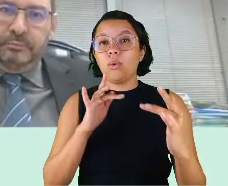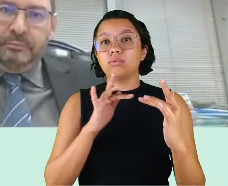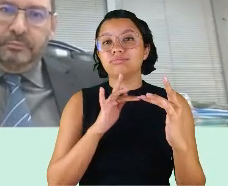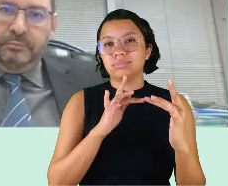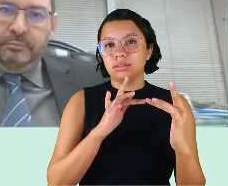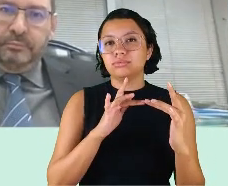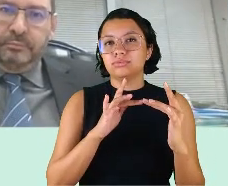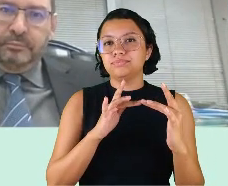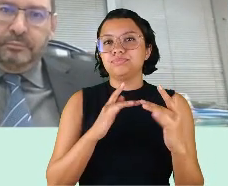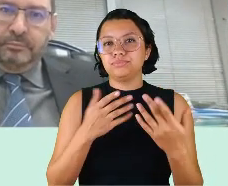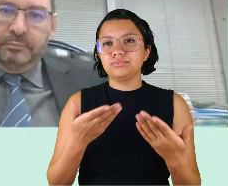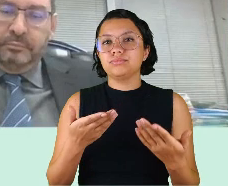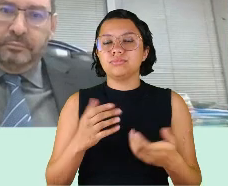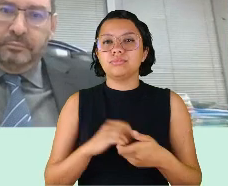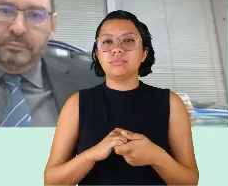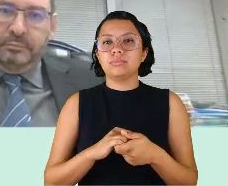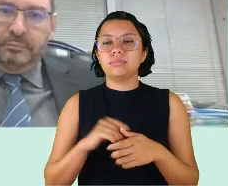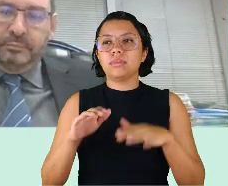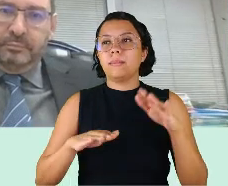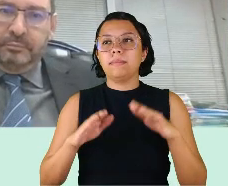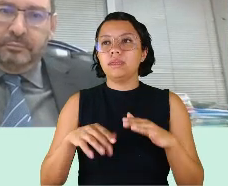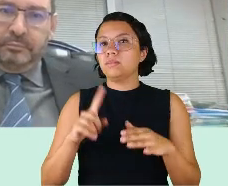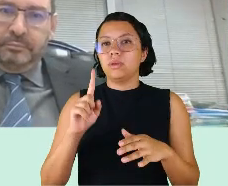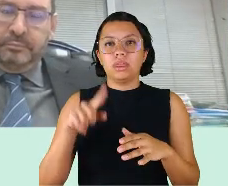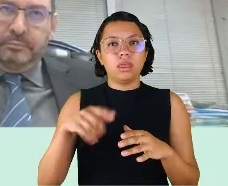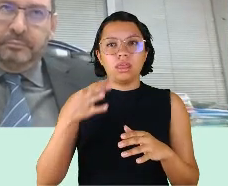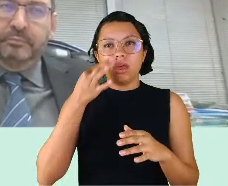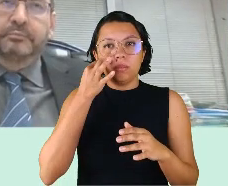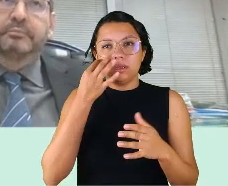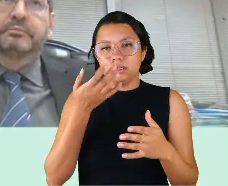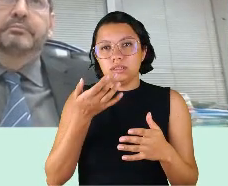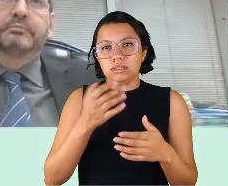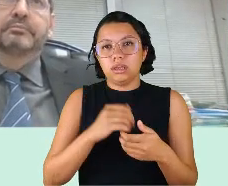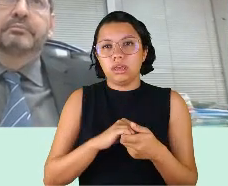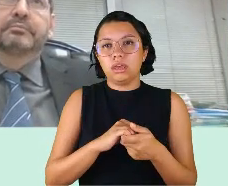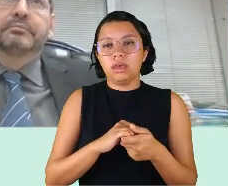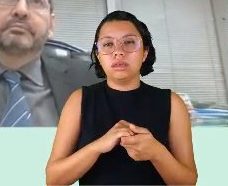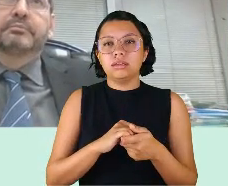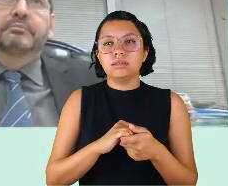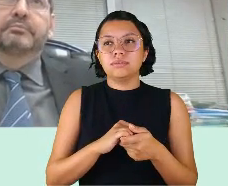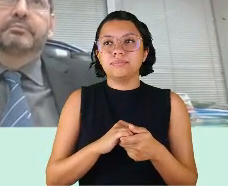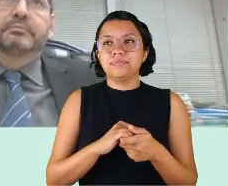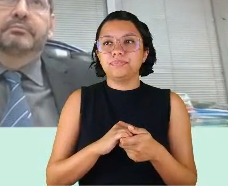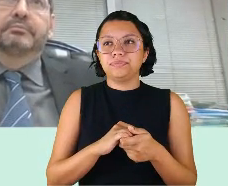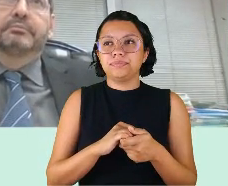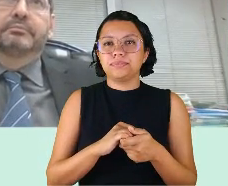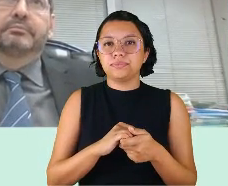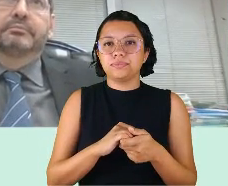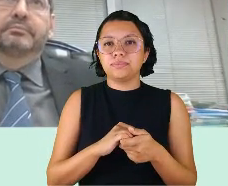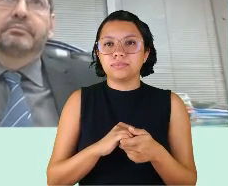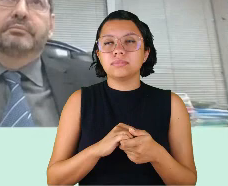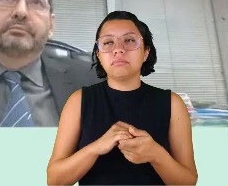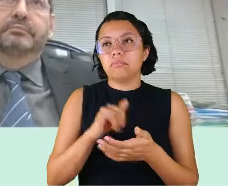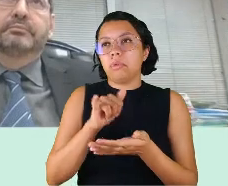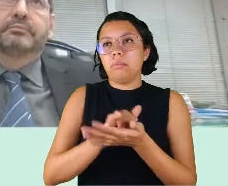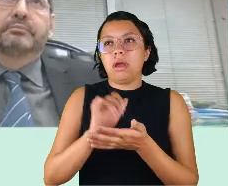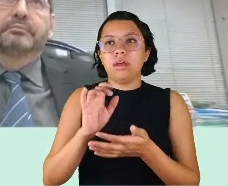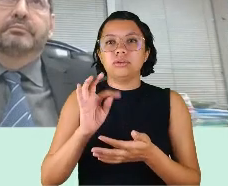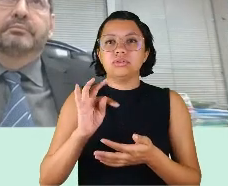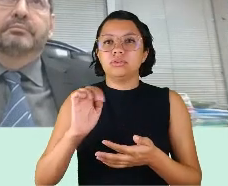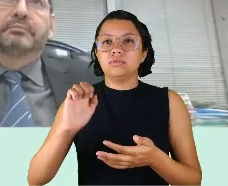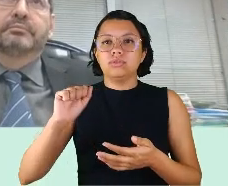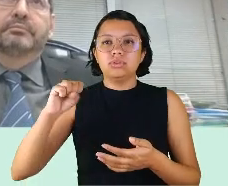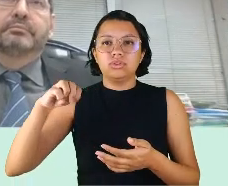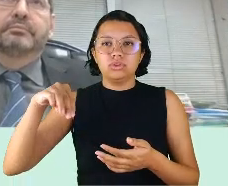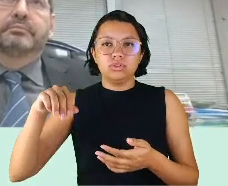contatos, esses contatos, ainda que não presenciais, né? Que pela via, pelo Teams